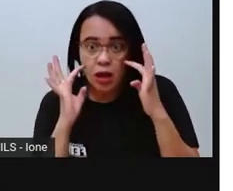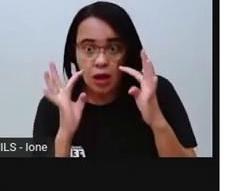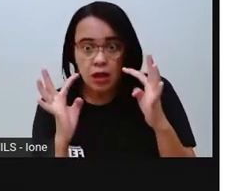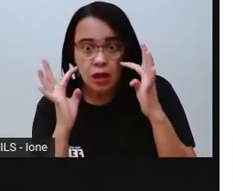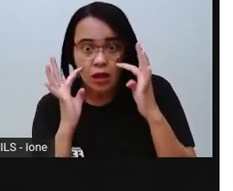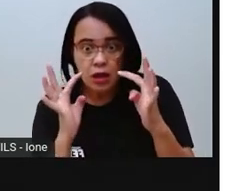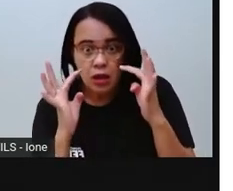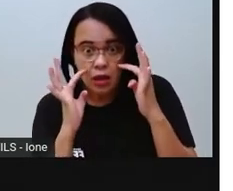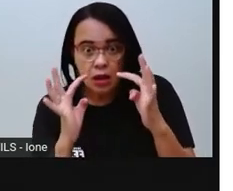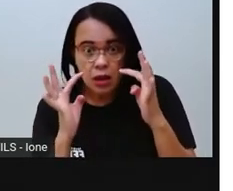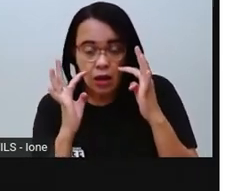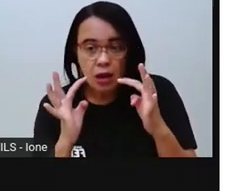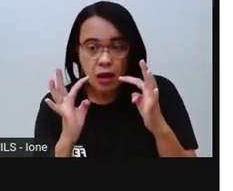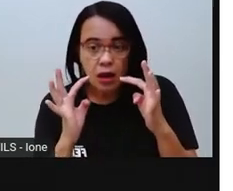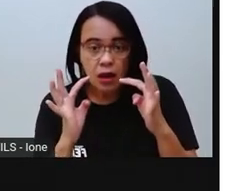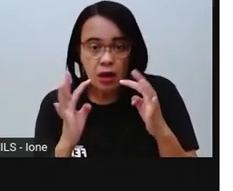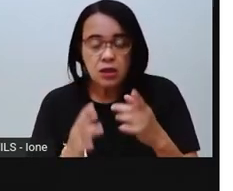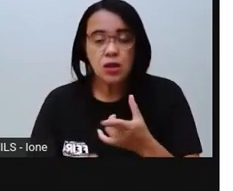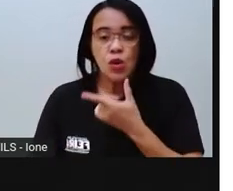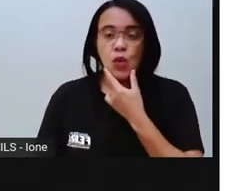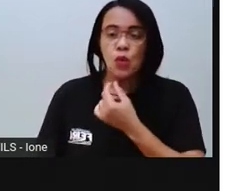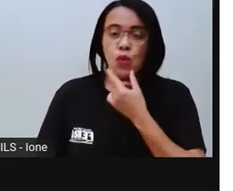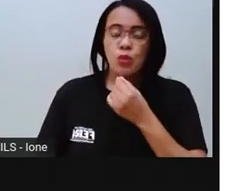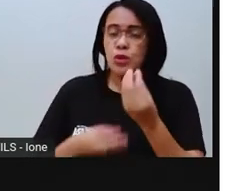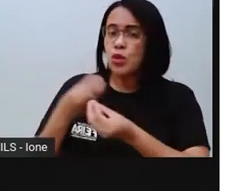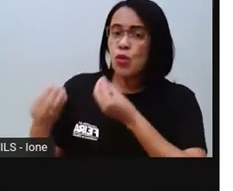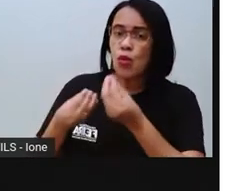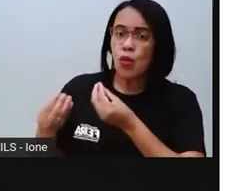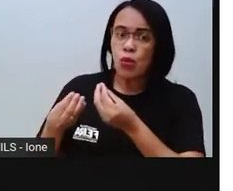fazendo. E o menino, o que será que ele está fazendo aqui, gente?